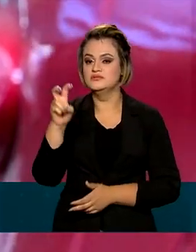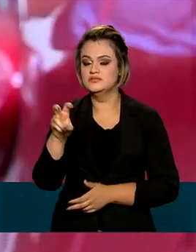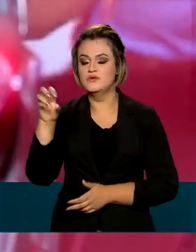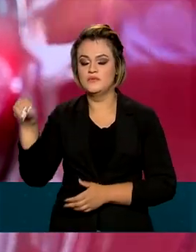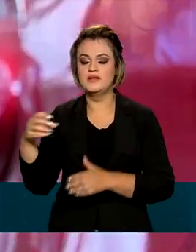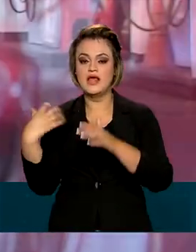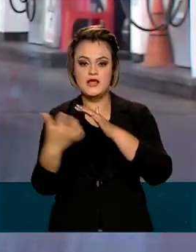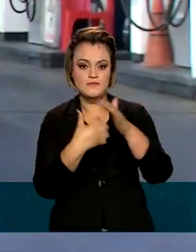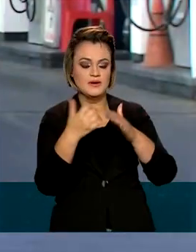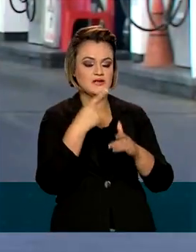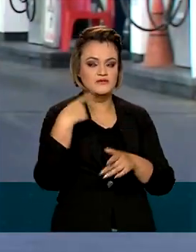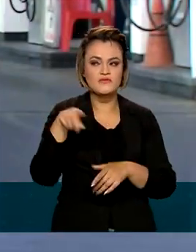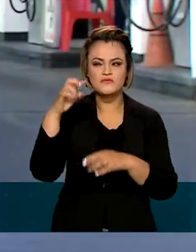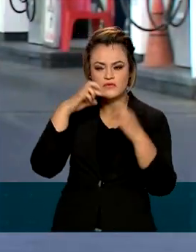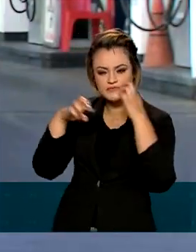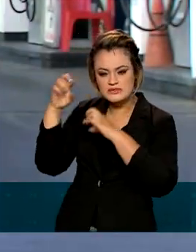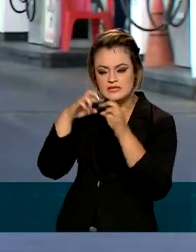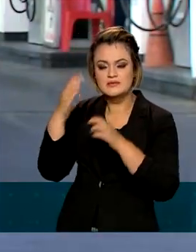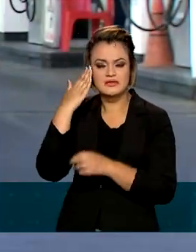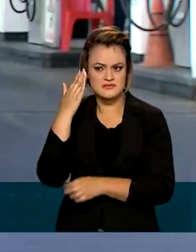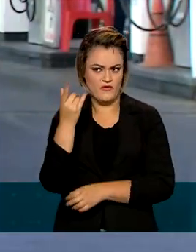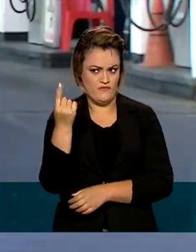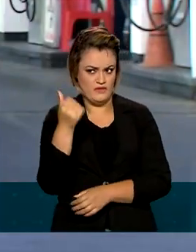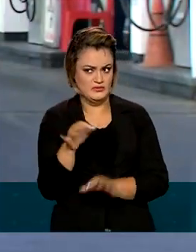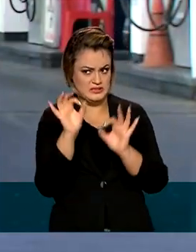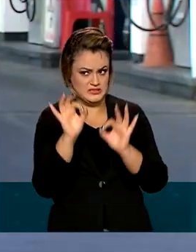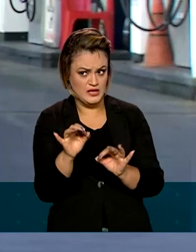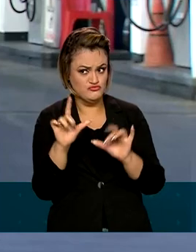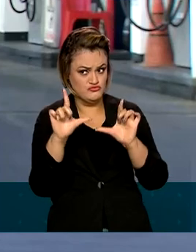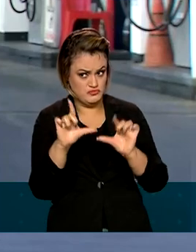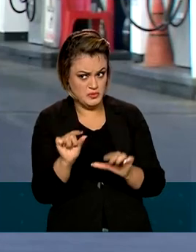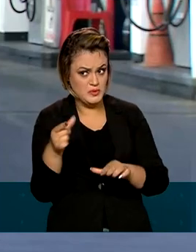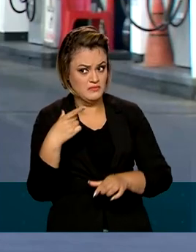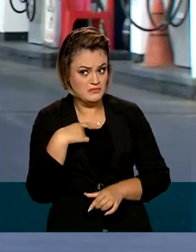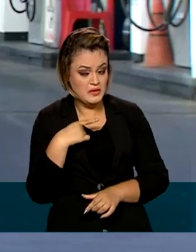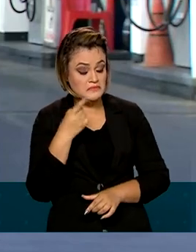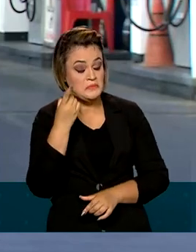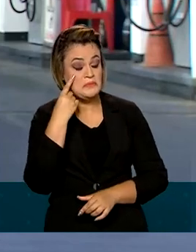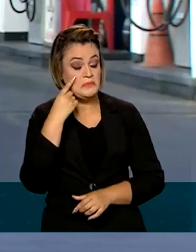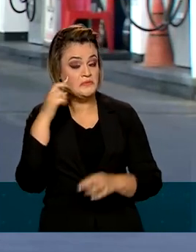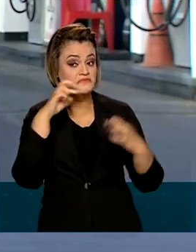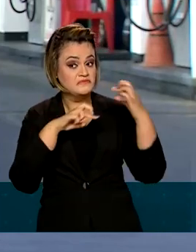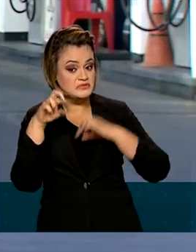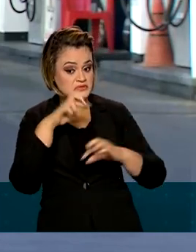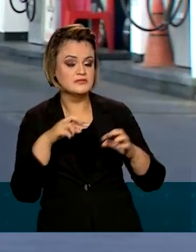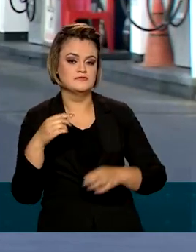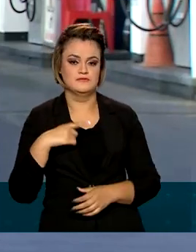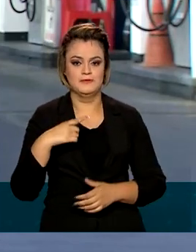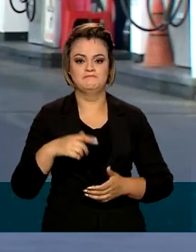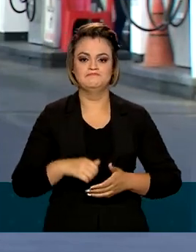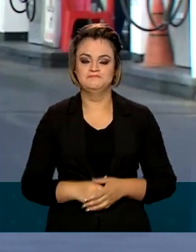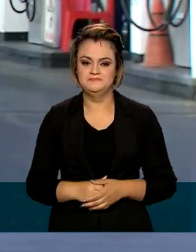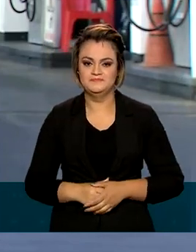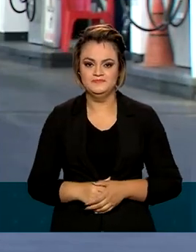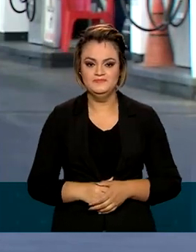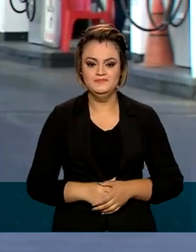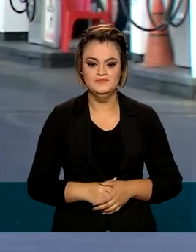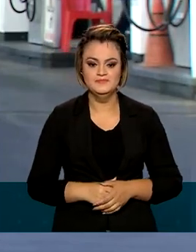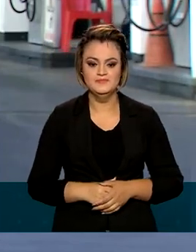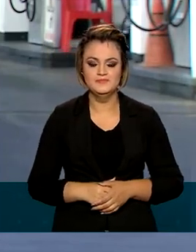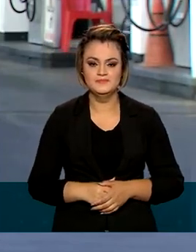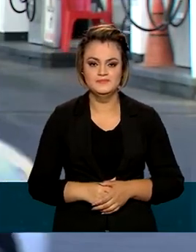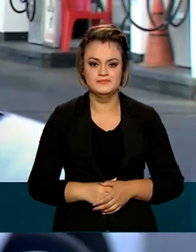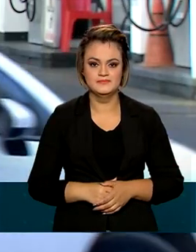também serão fiscalizadas, né, para saber se o valor cobrado na revenda, né, dos combustíveis aos postos também estão seguindo